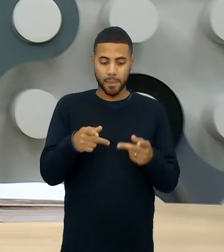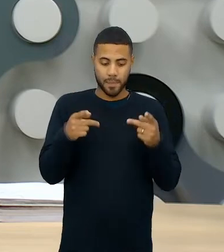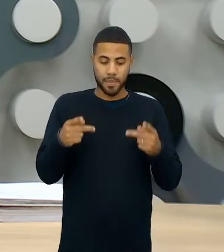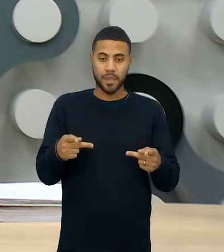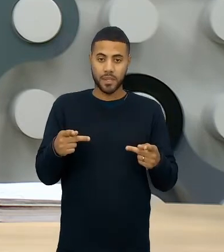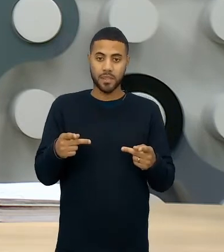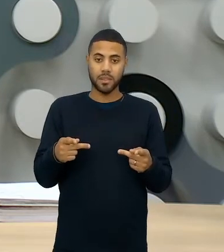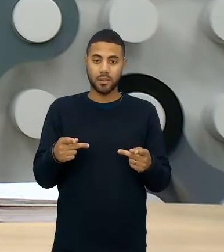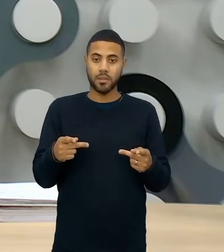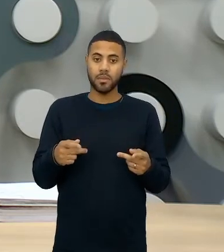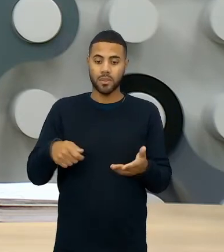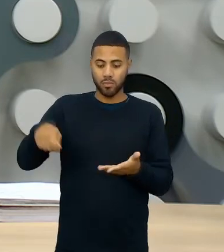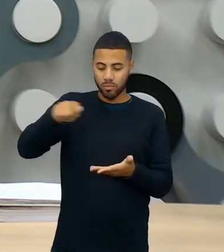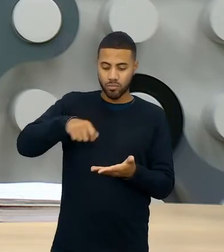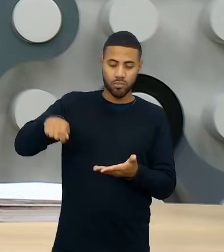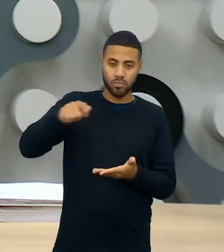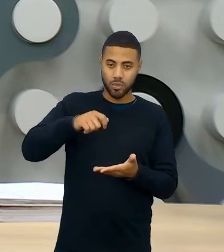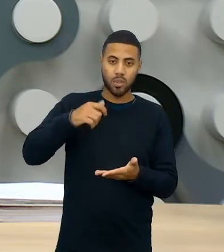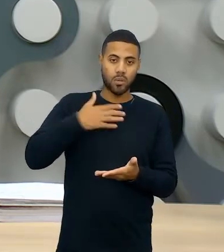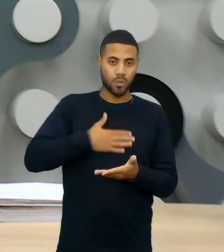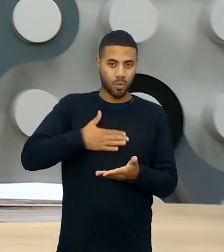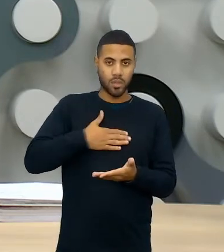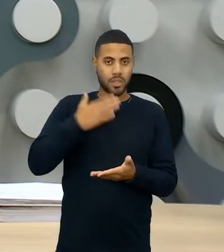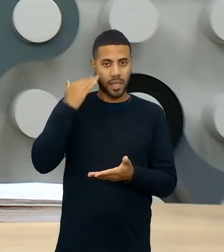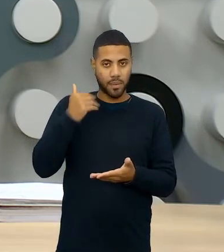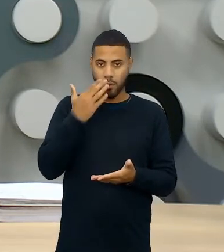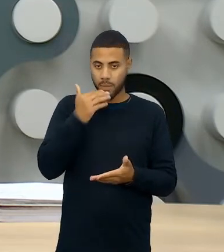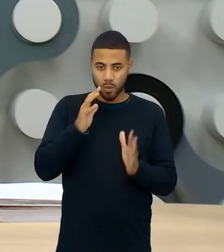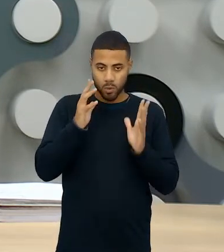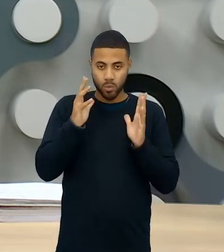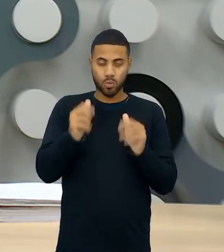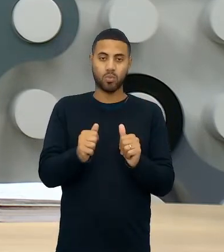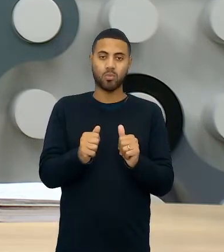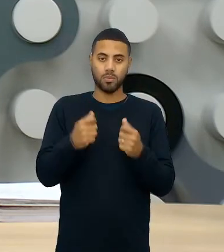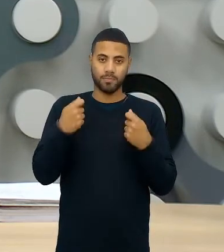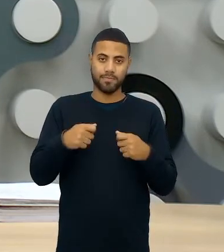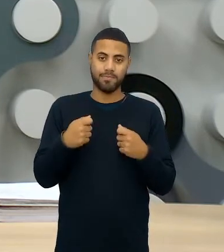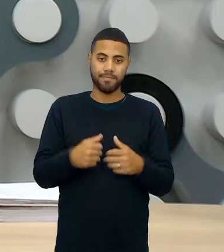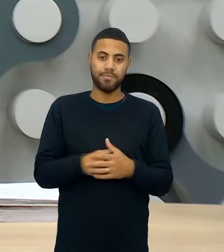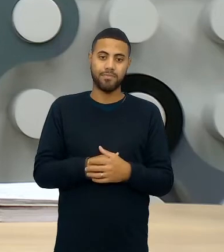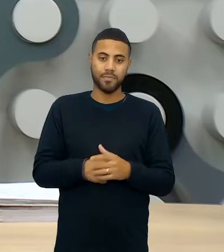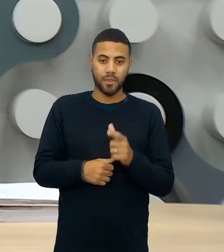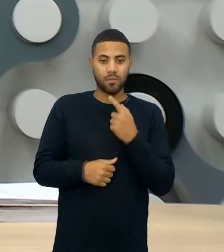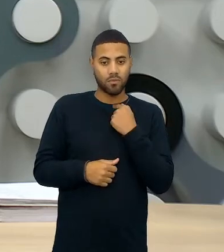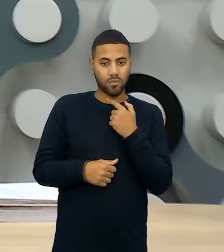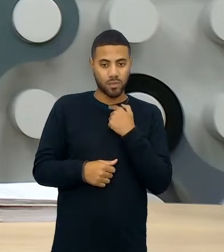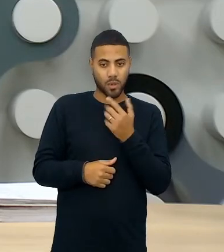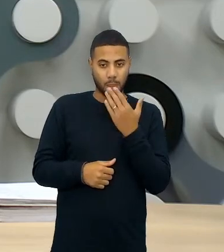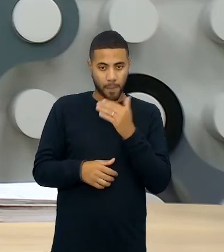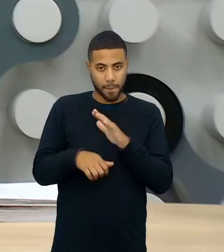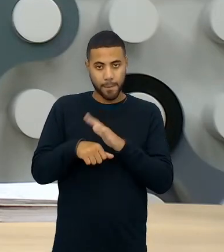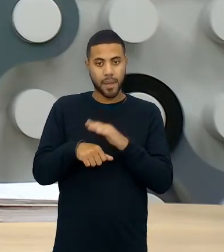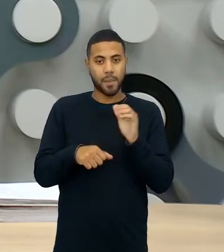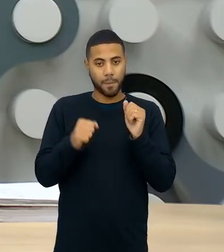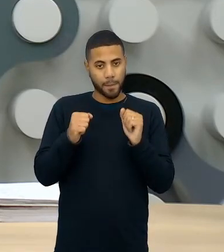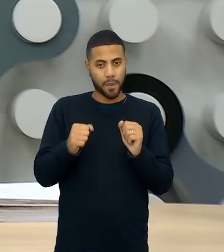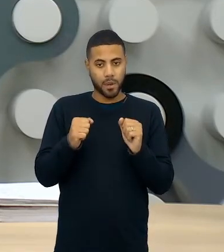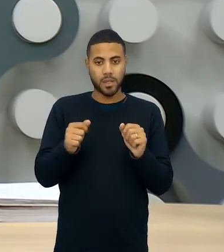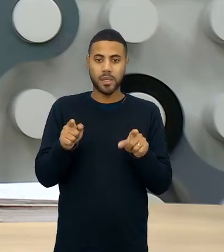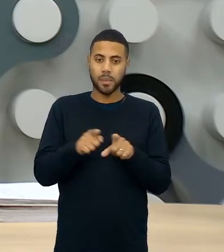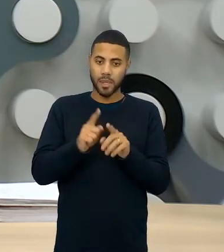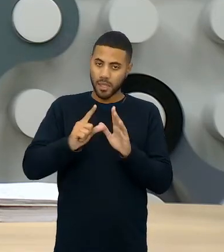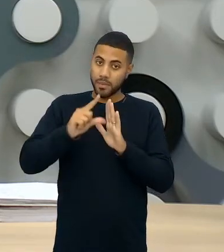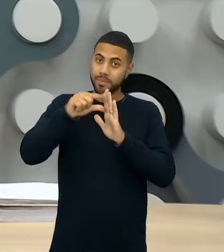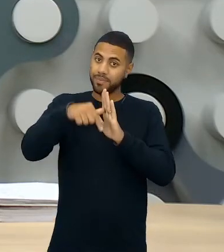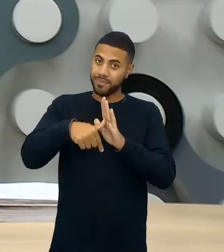Coloca exatamente a quantidade que você sabe que vai comer, tá? Tem vontade de comer mais? Você pode acrescentar